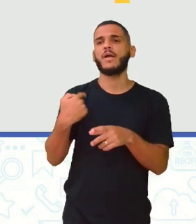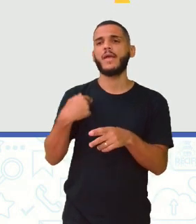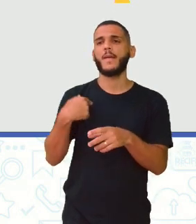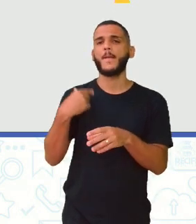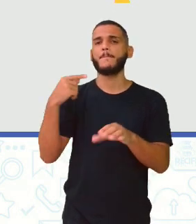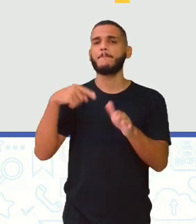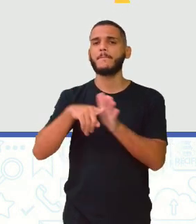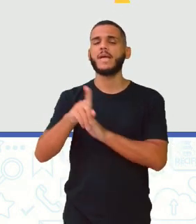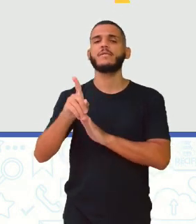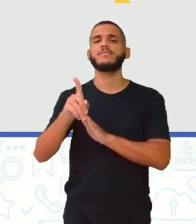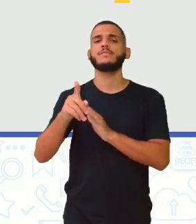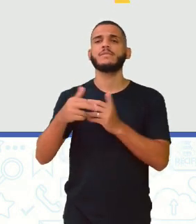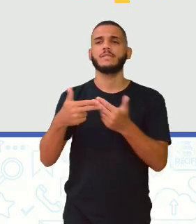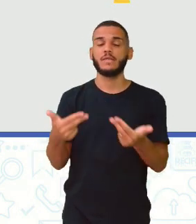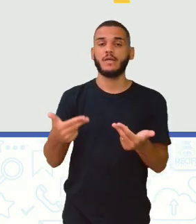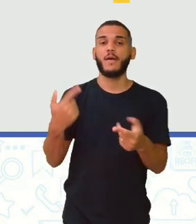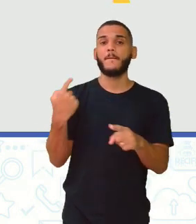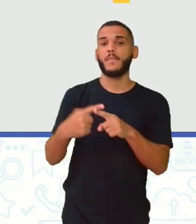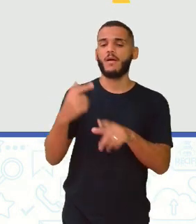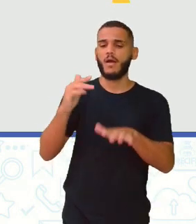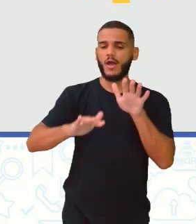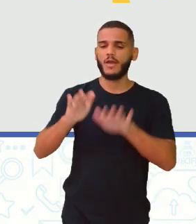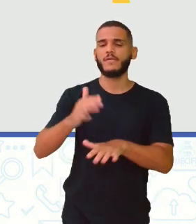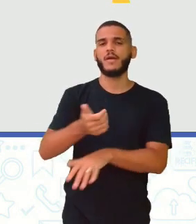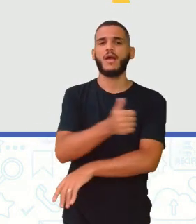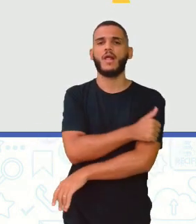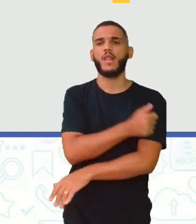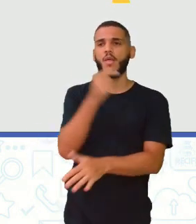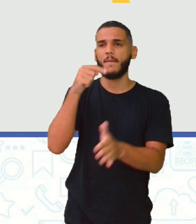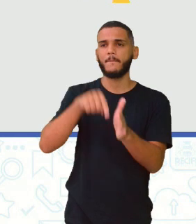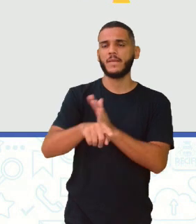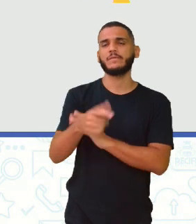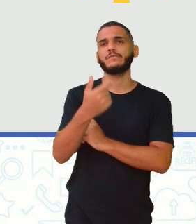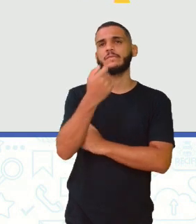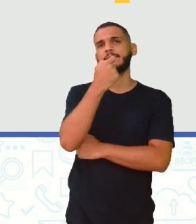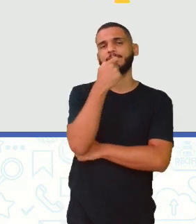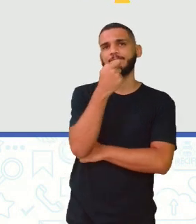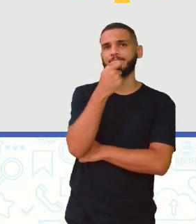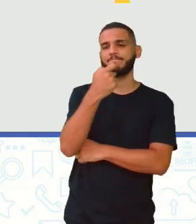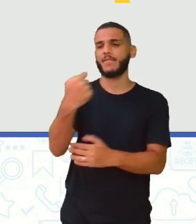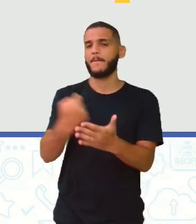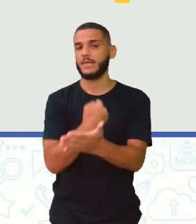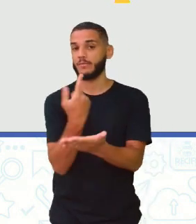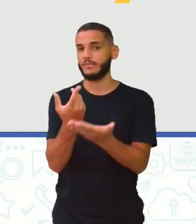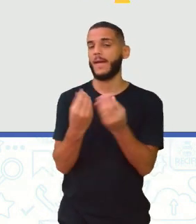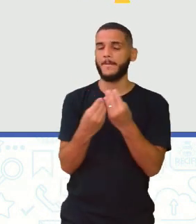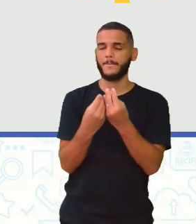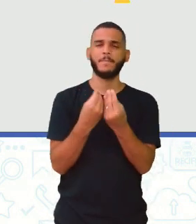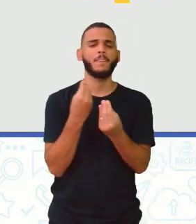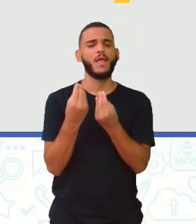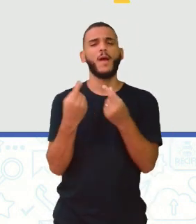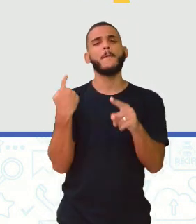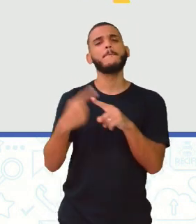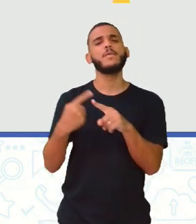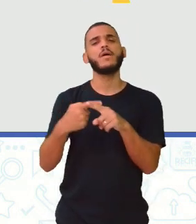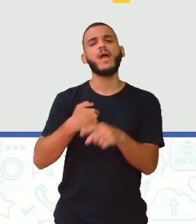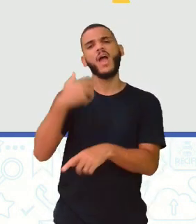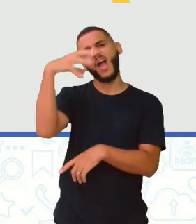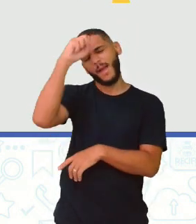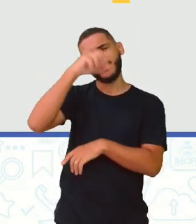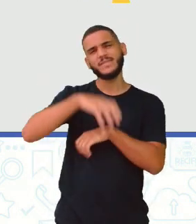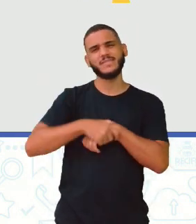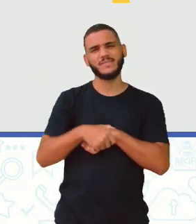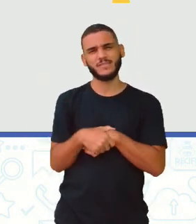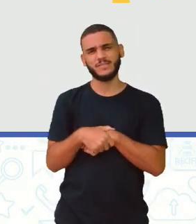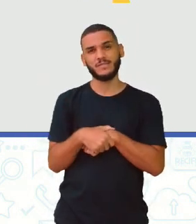essas questões? Porque muitas vezes o aluno pergunta para a gente, professor, para que eu estou aprendendo isso?